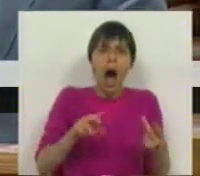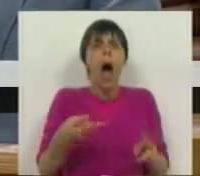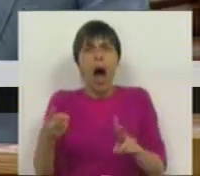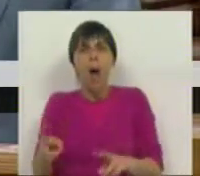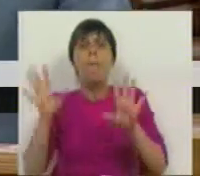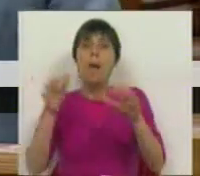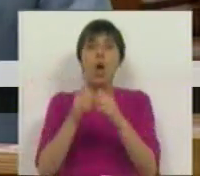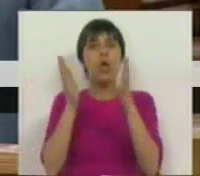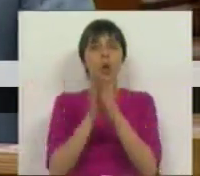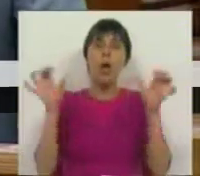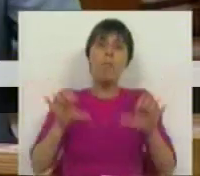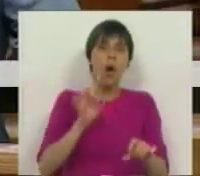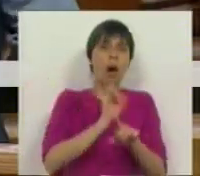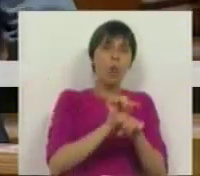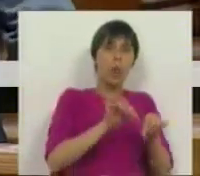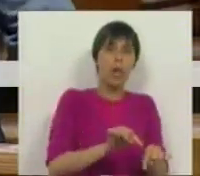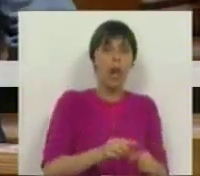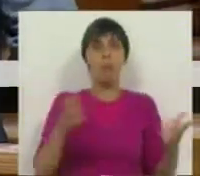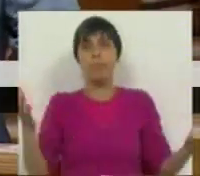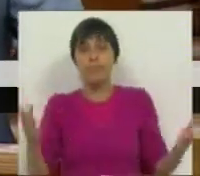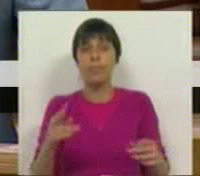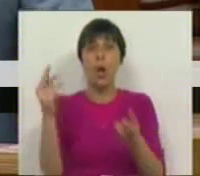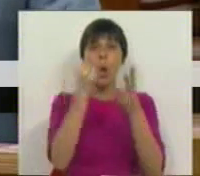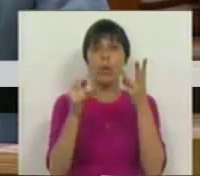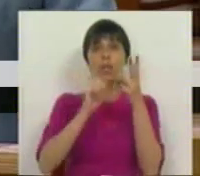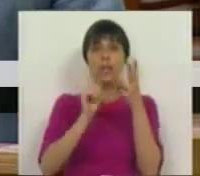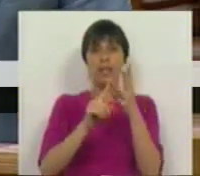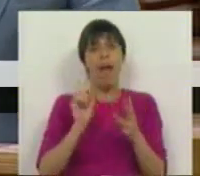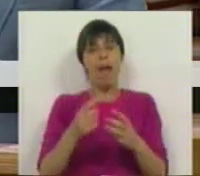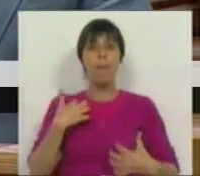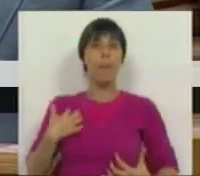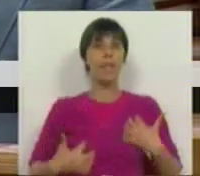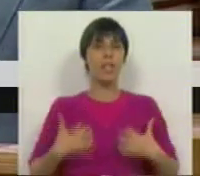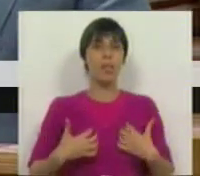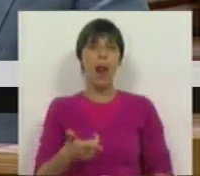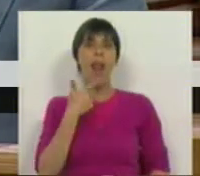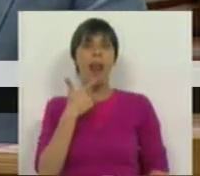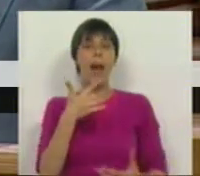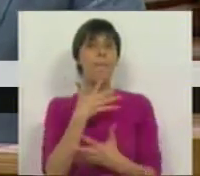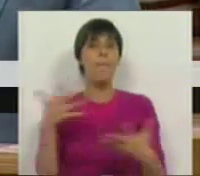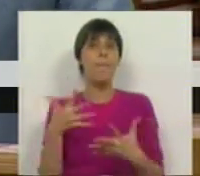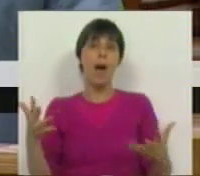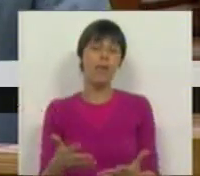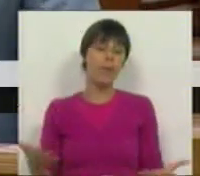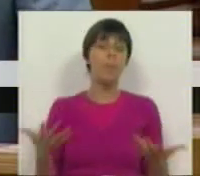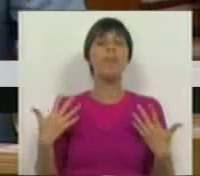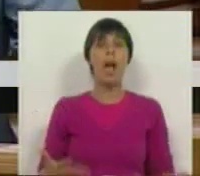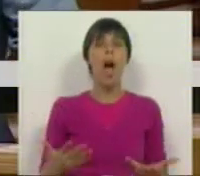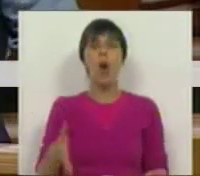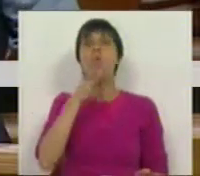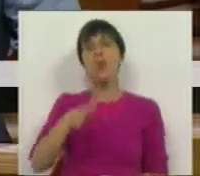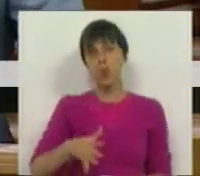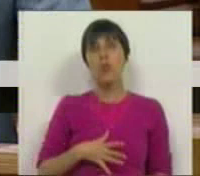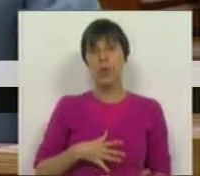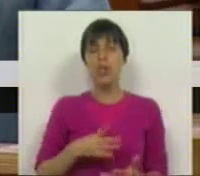alternativas, mas são todas piores do que esta. Ora, este é o terceiro ato do desespero da retórica da maioria. É que agora já nos